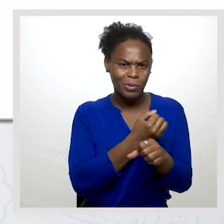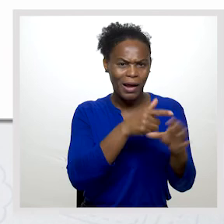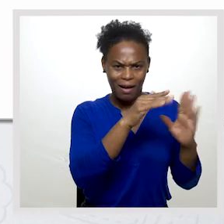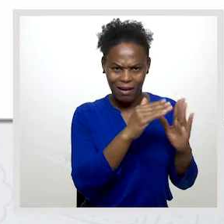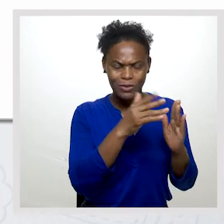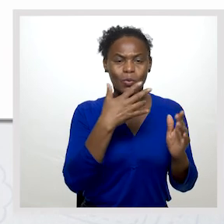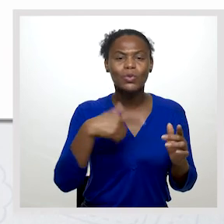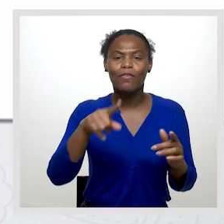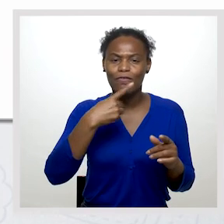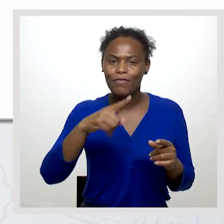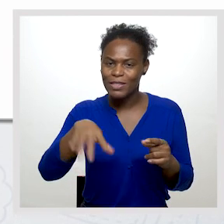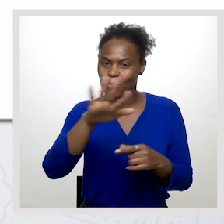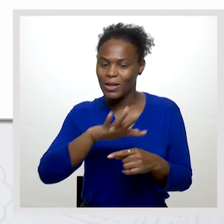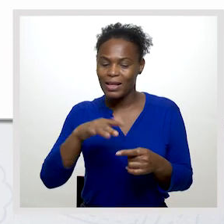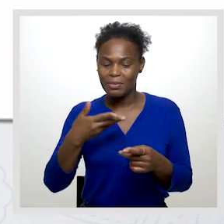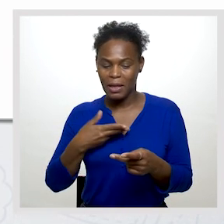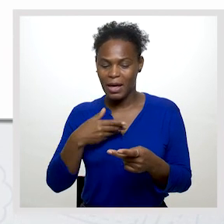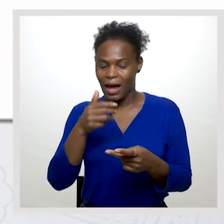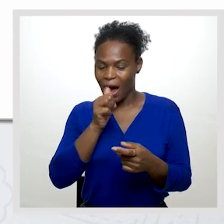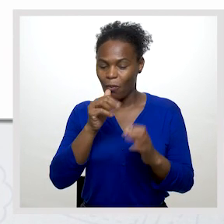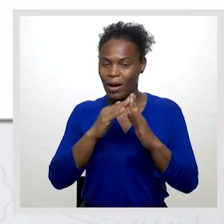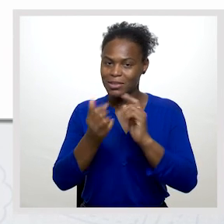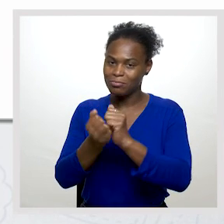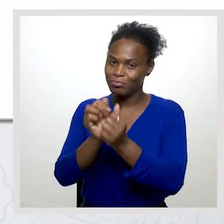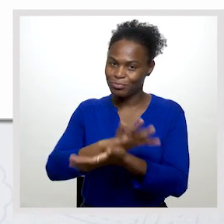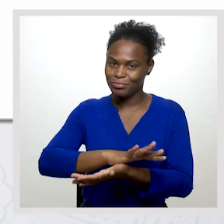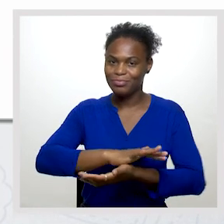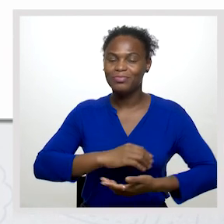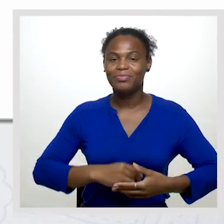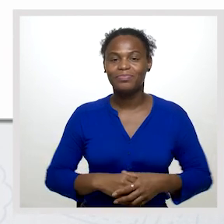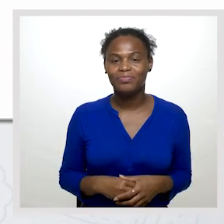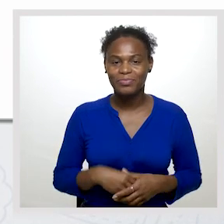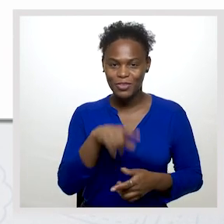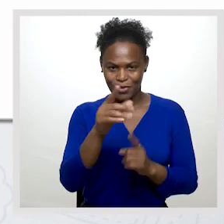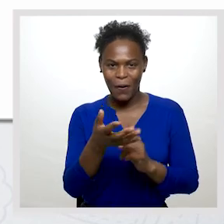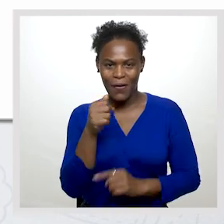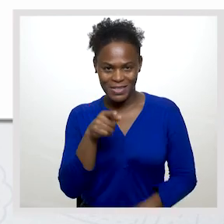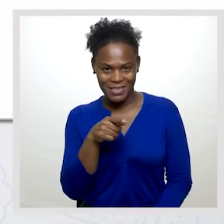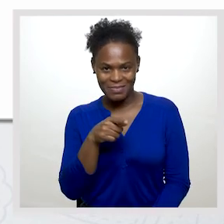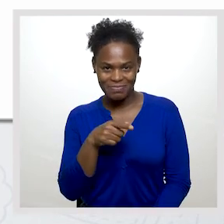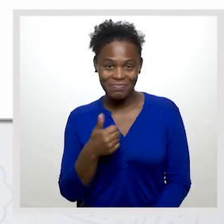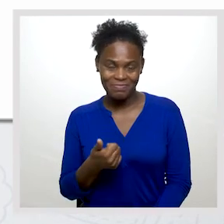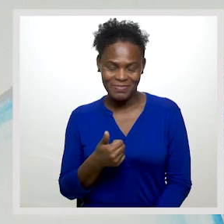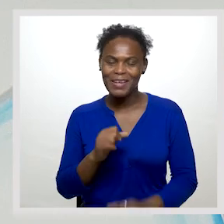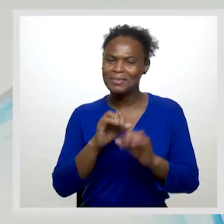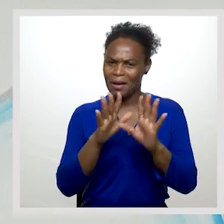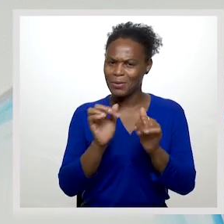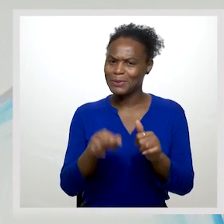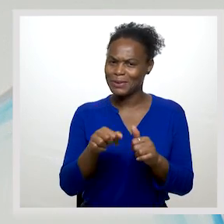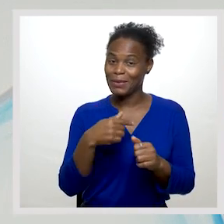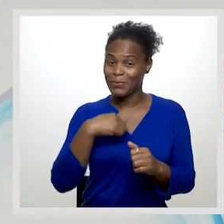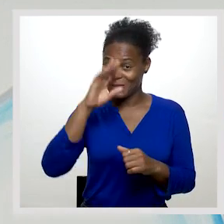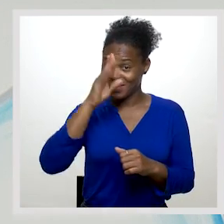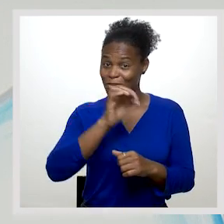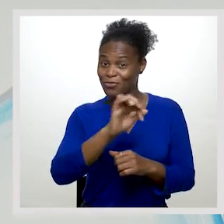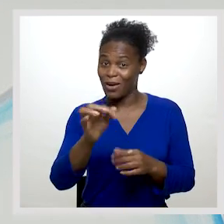tarefas. A linha D. Reciclar as águas residuais. Conseguiram? Claro que sim. Sei